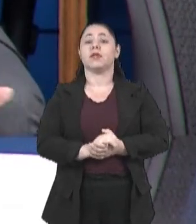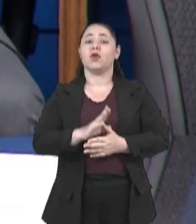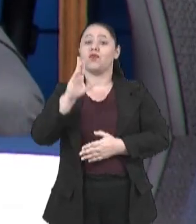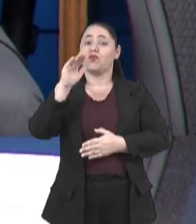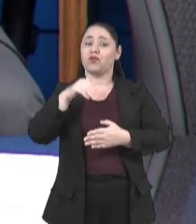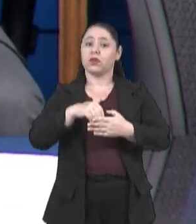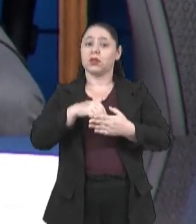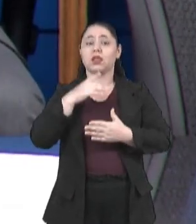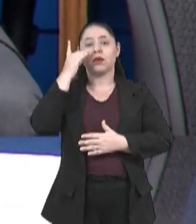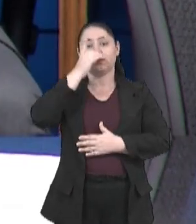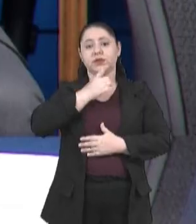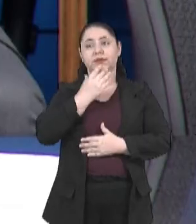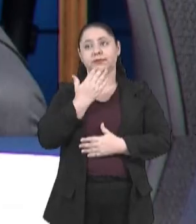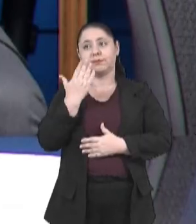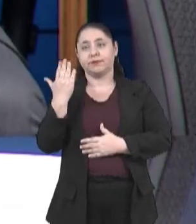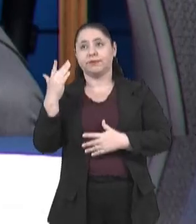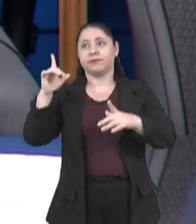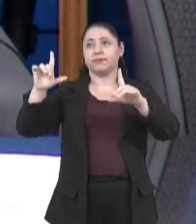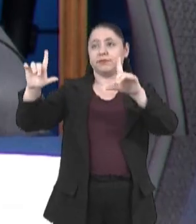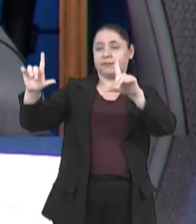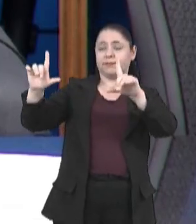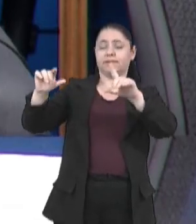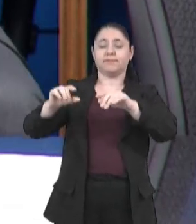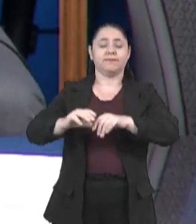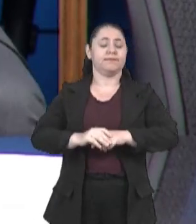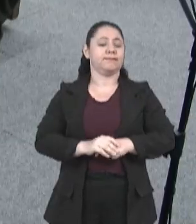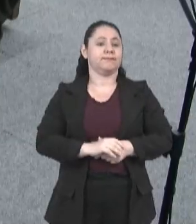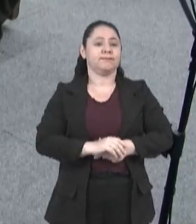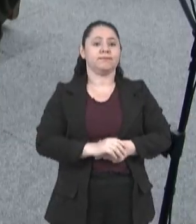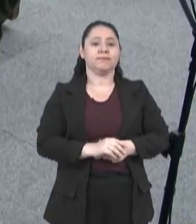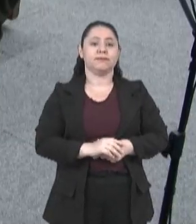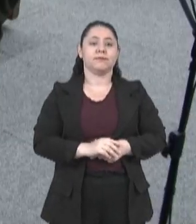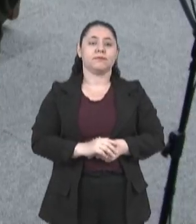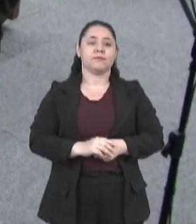Em votação, senhores deputados, no painel.